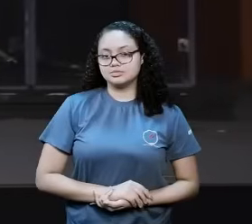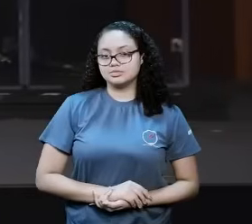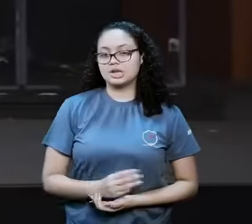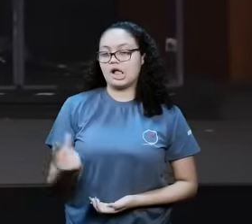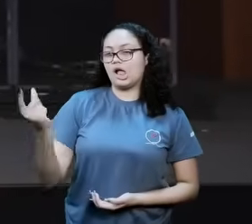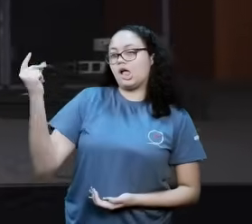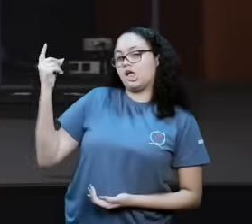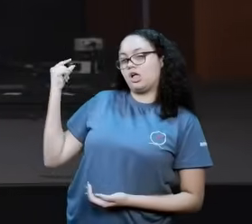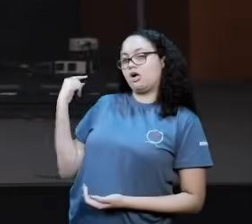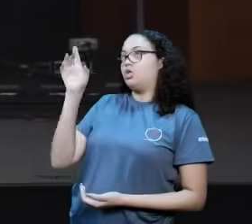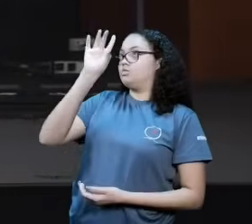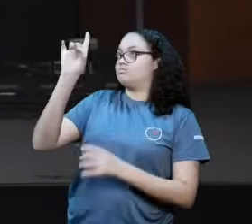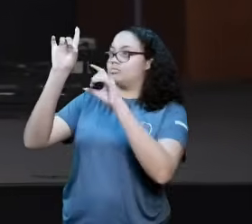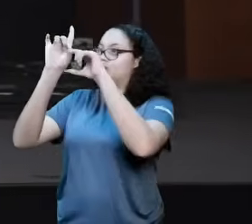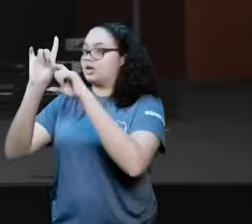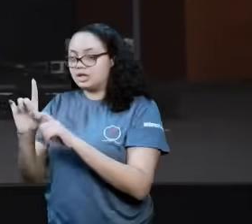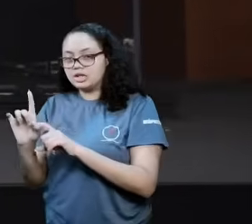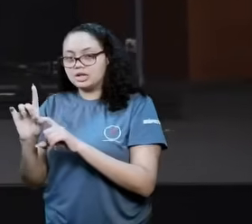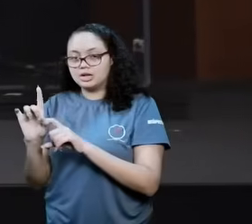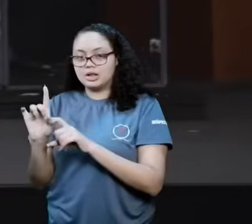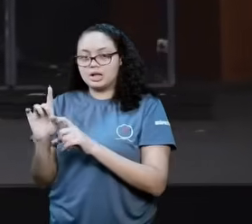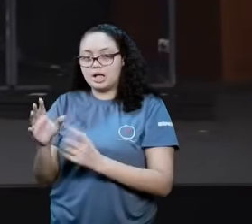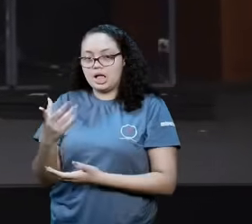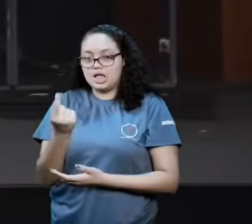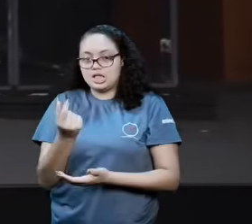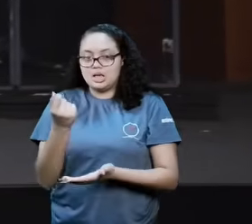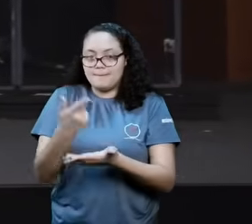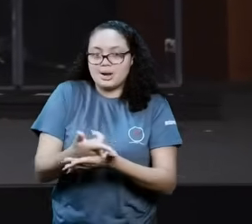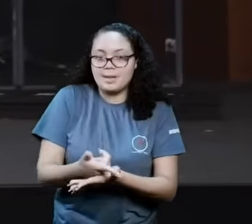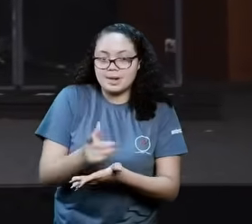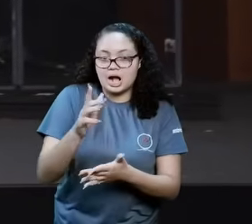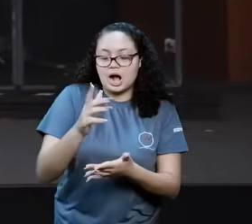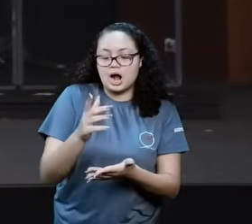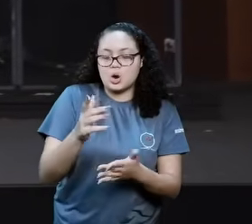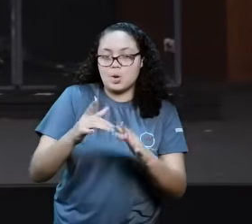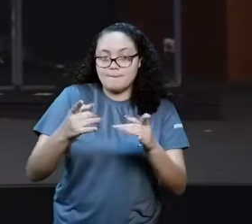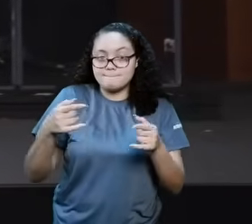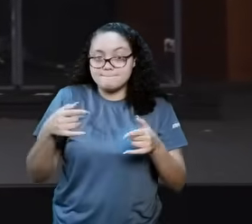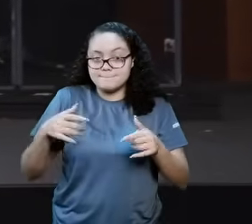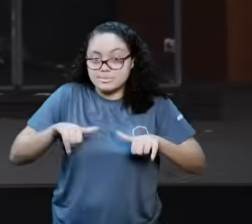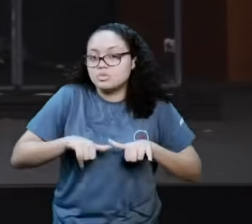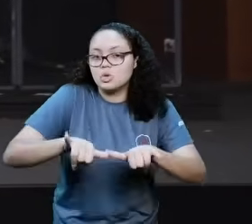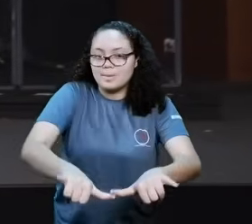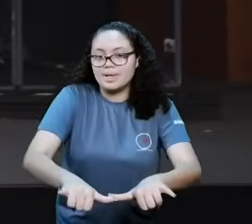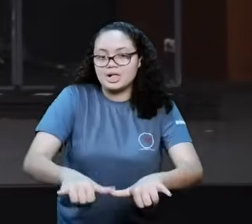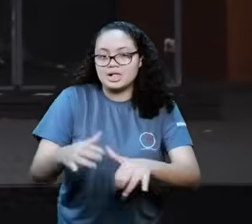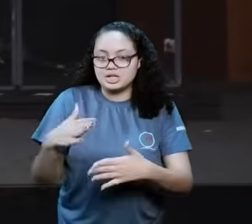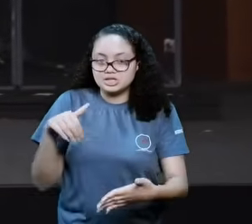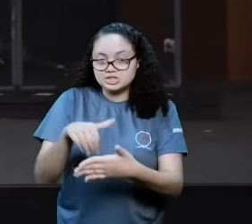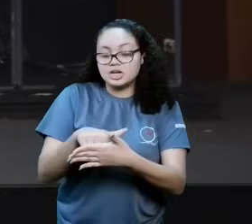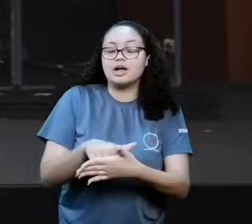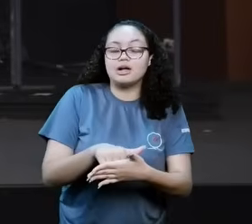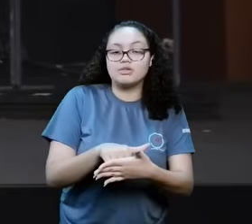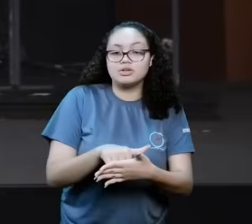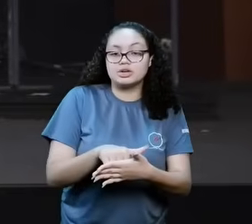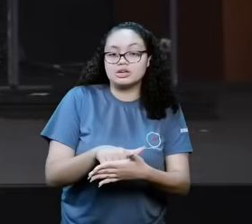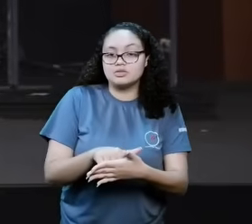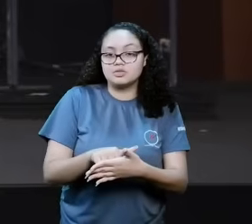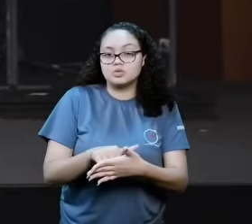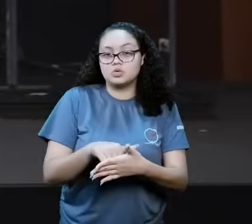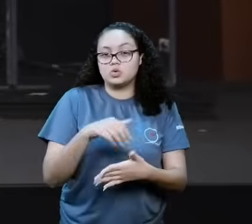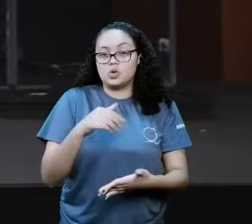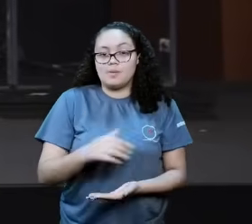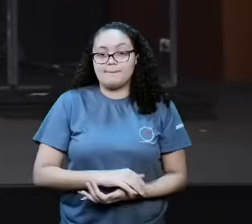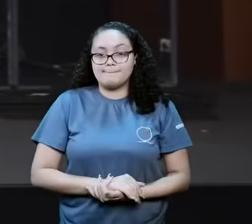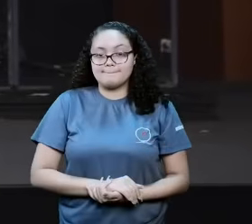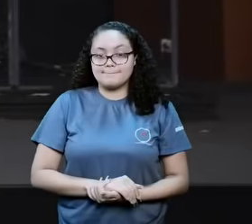Antigamente, quando você dependia dele mandar o dinheiro para ter a compra do mês, quando você comprava, que chegava... Eu vivi isso com a minha mãe há muitos anos. Ela não deixava a gente